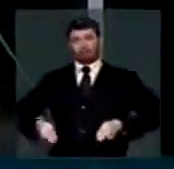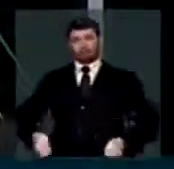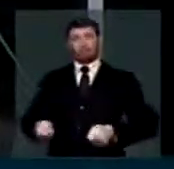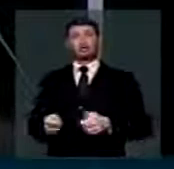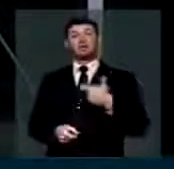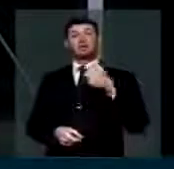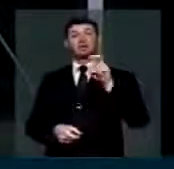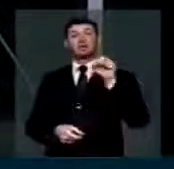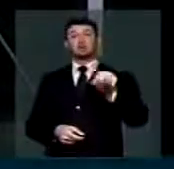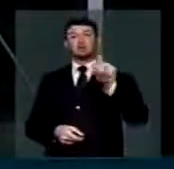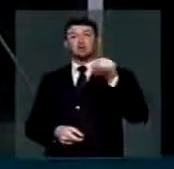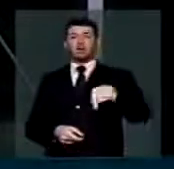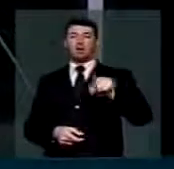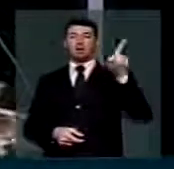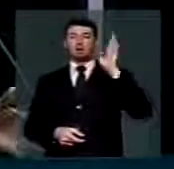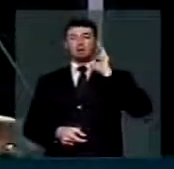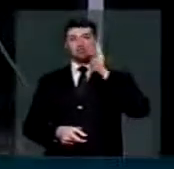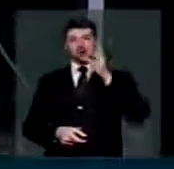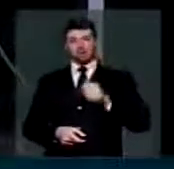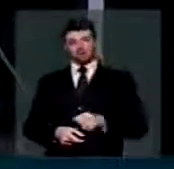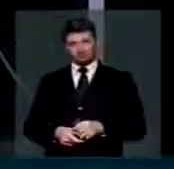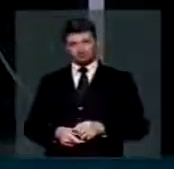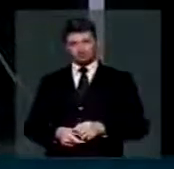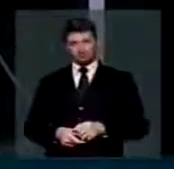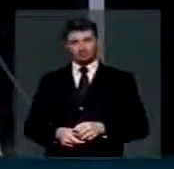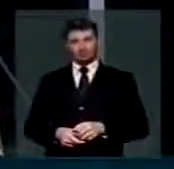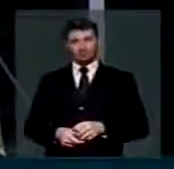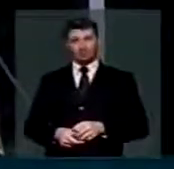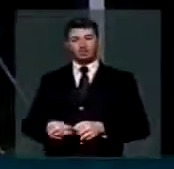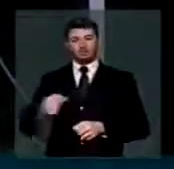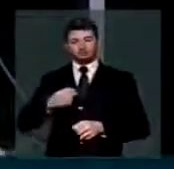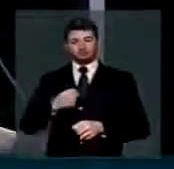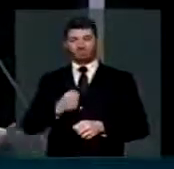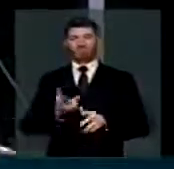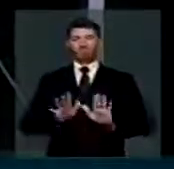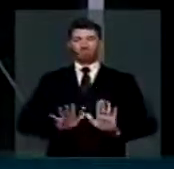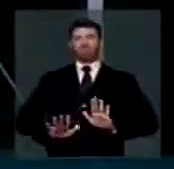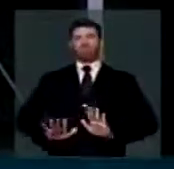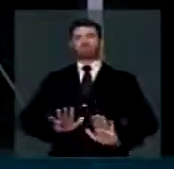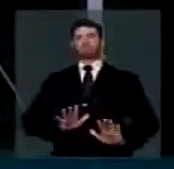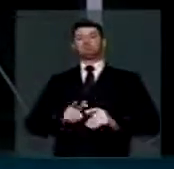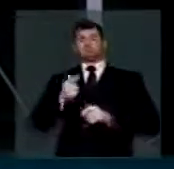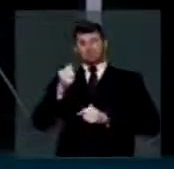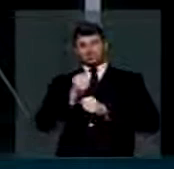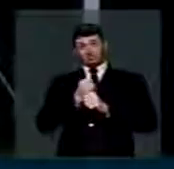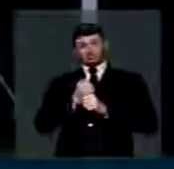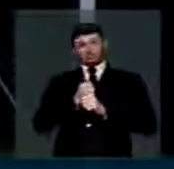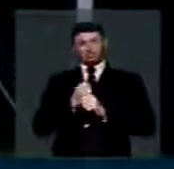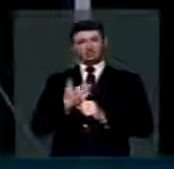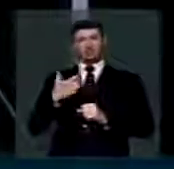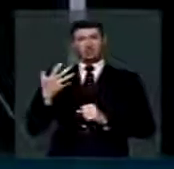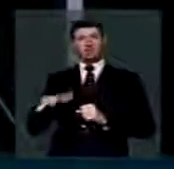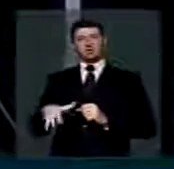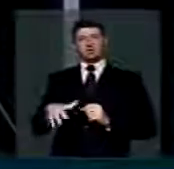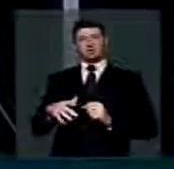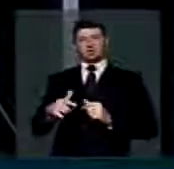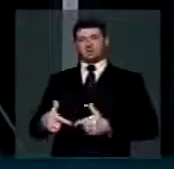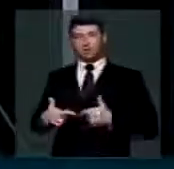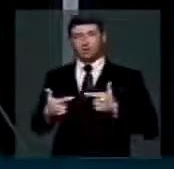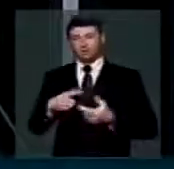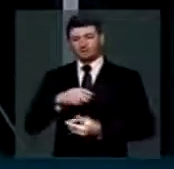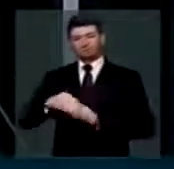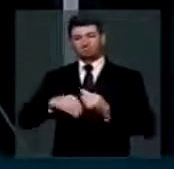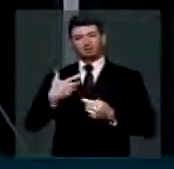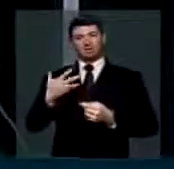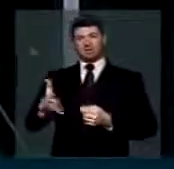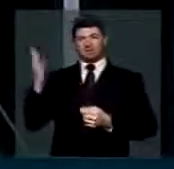do estado do Maranhão. Eu, depois de resistir durante 7 anos para não encampar essa